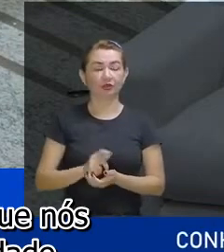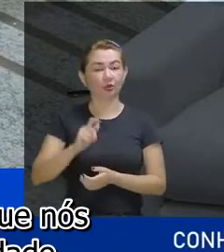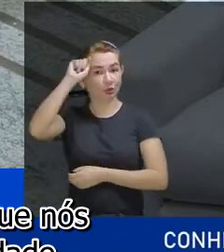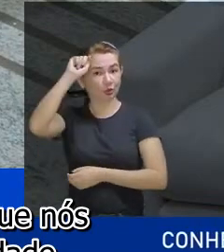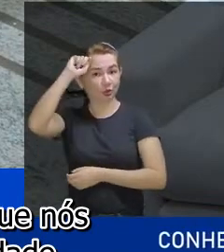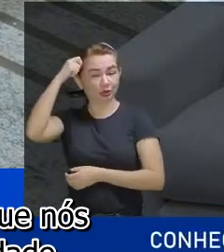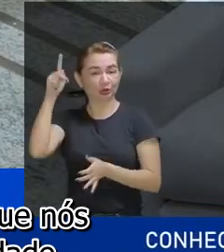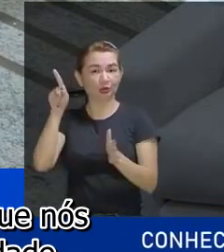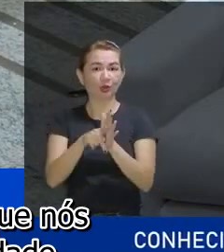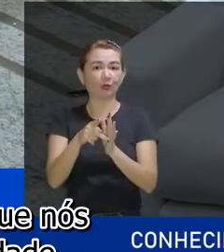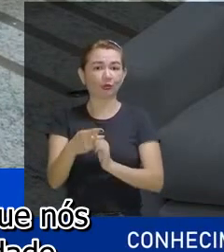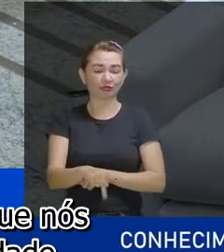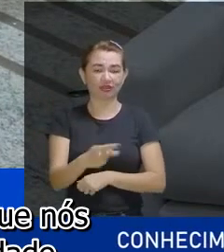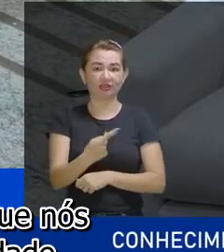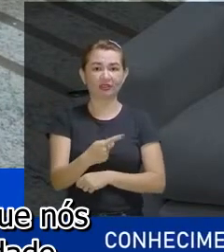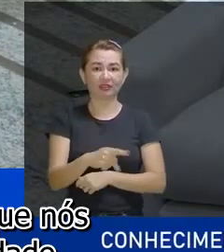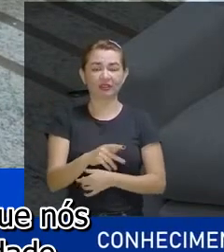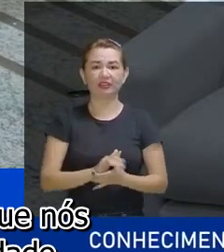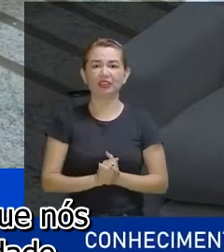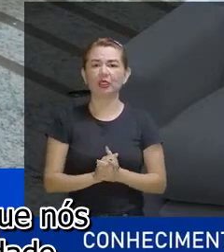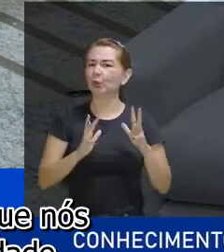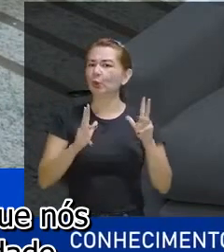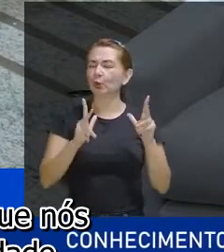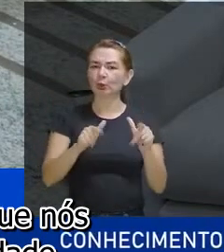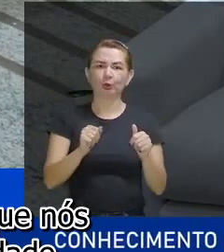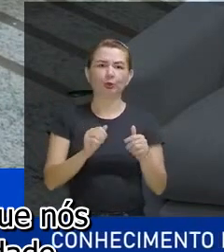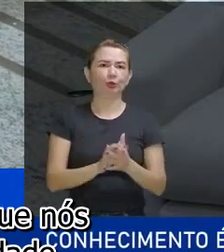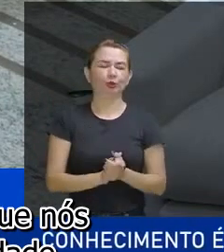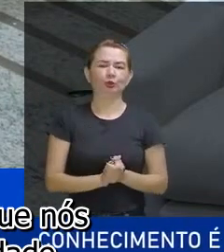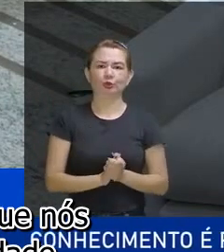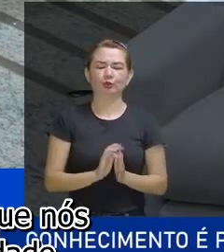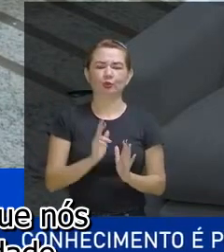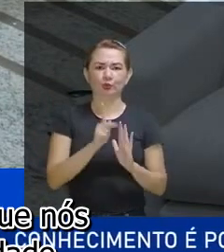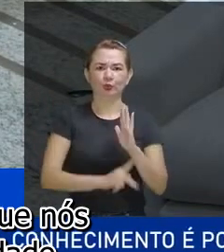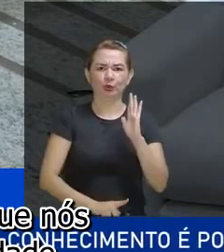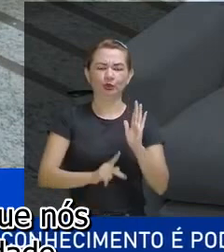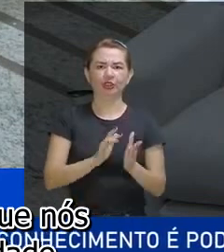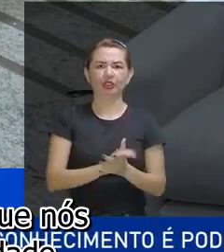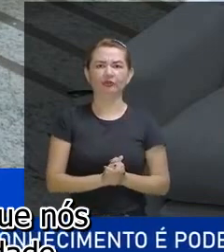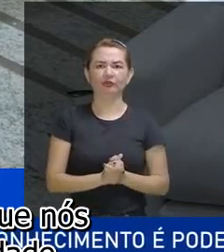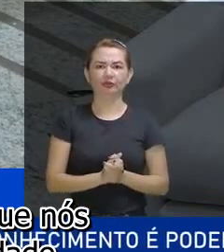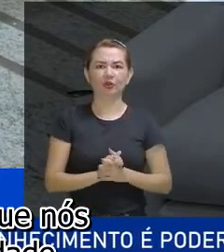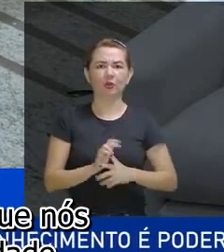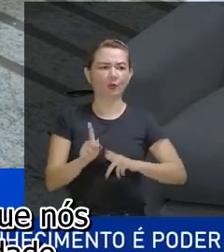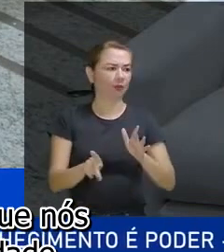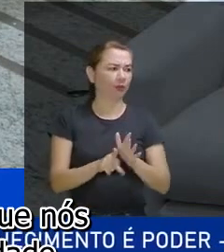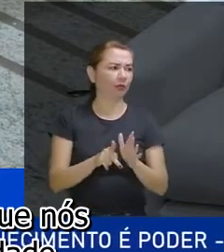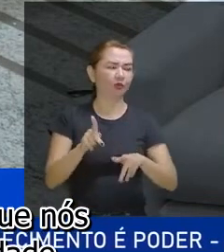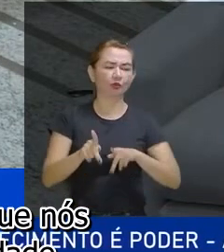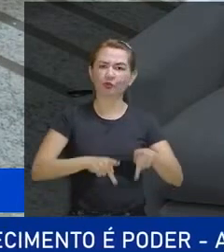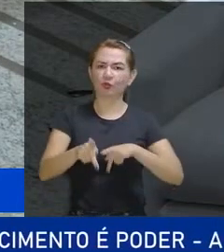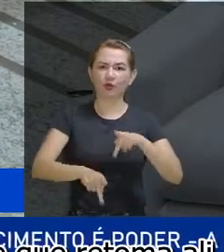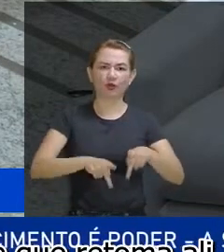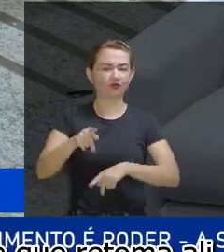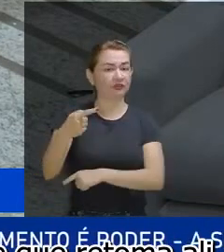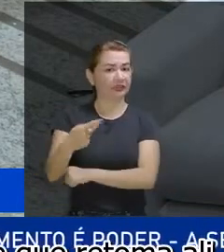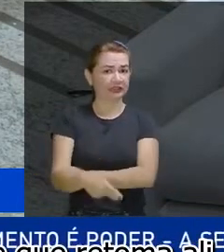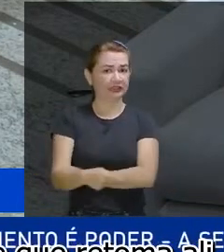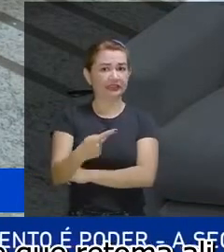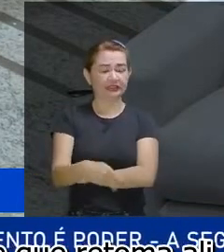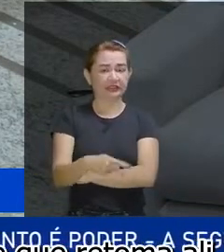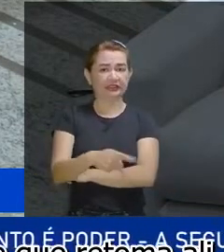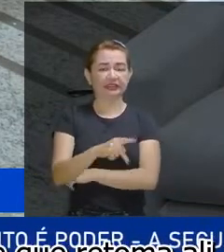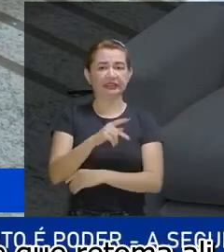e podermos executar todos os projetos que nós temos, que pertencem a esse povo e a essa cidade. Os